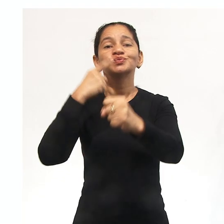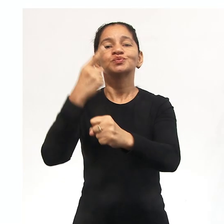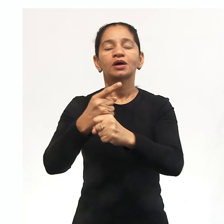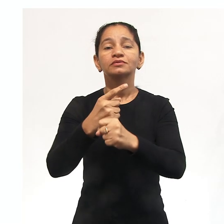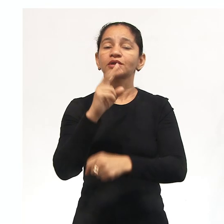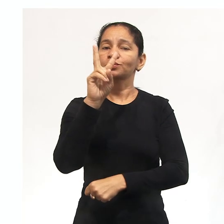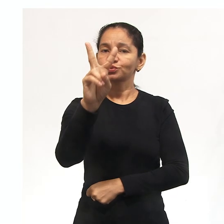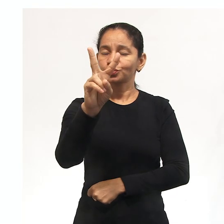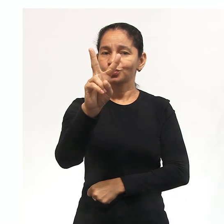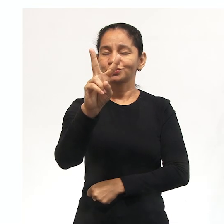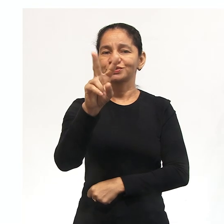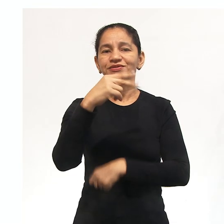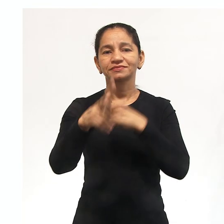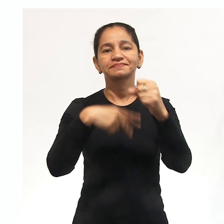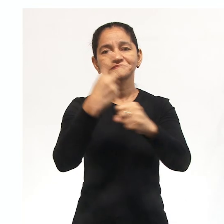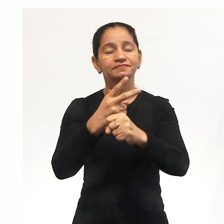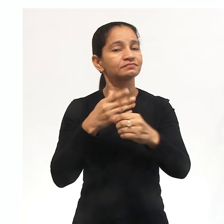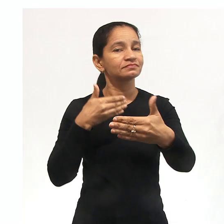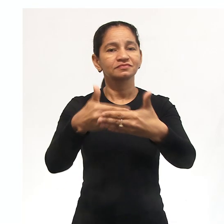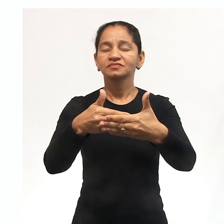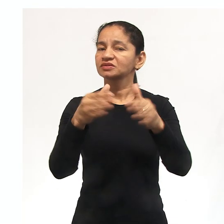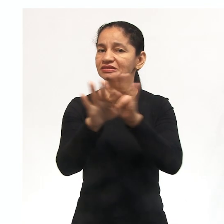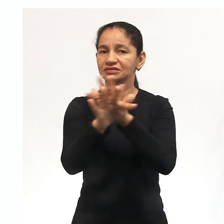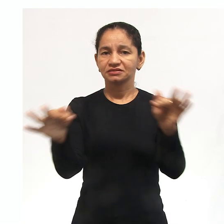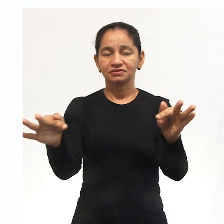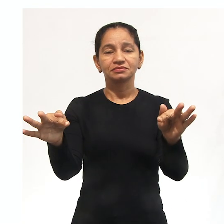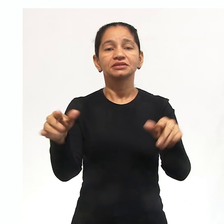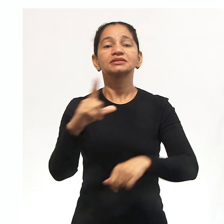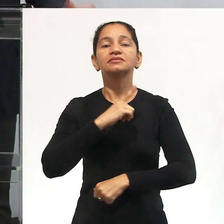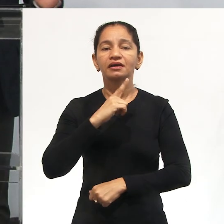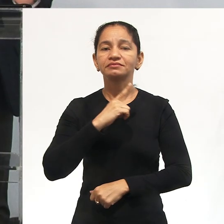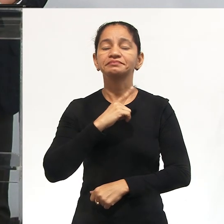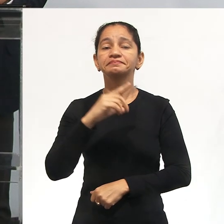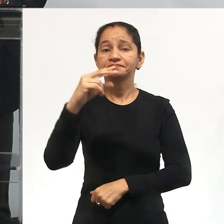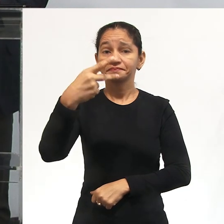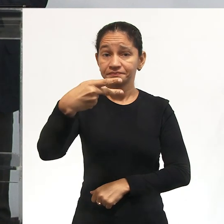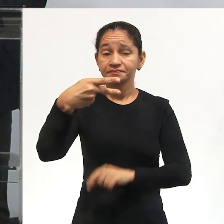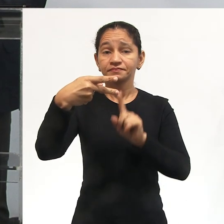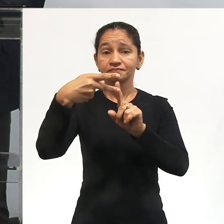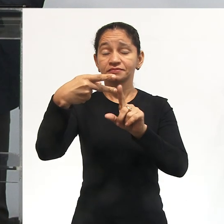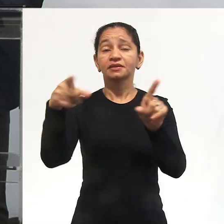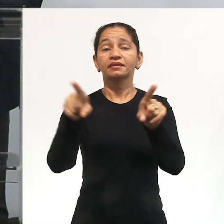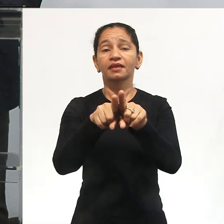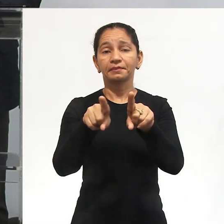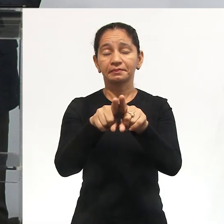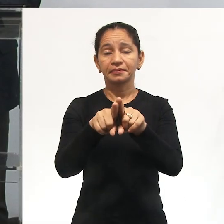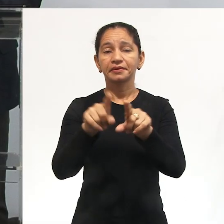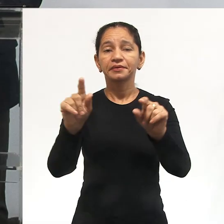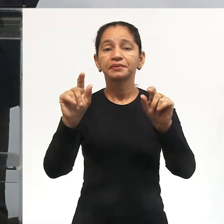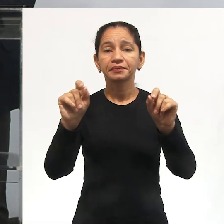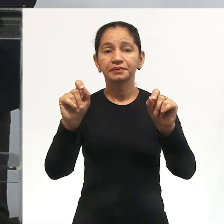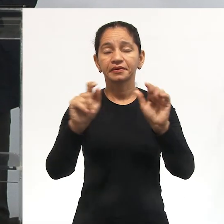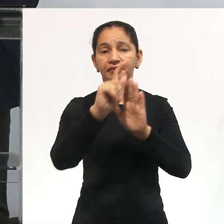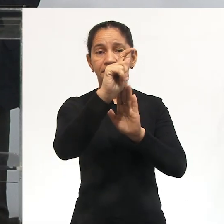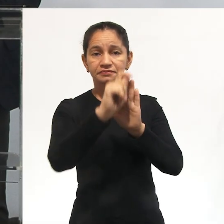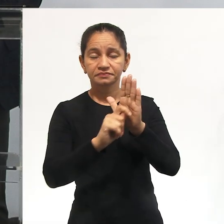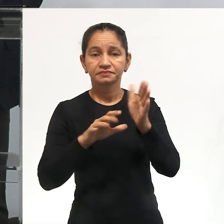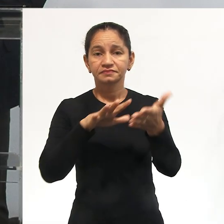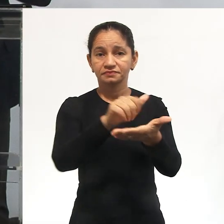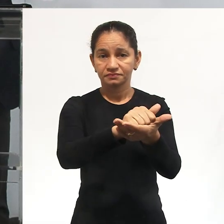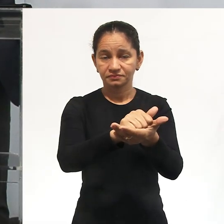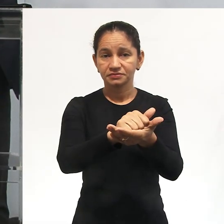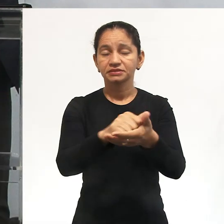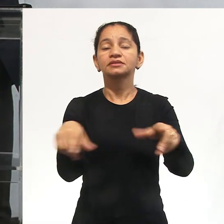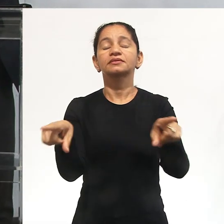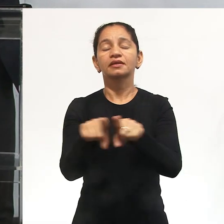24 meses, tudo bem? Fora isso, uma característica muito importante também do registro de preço